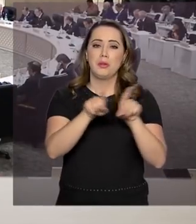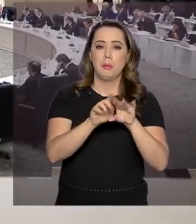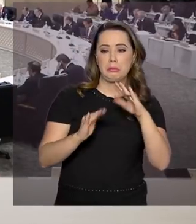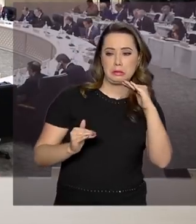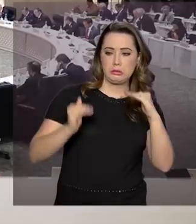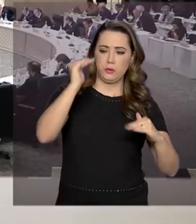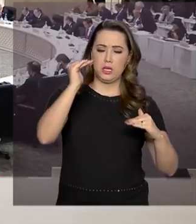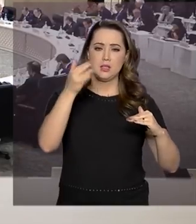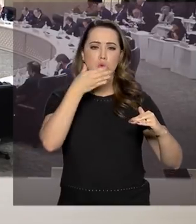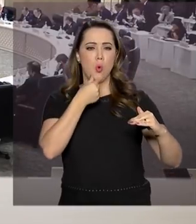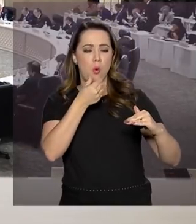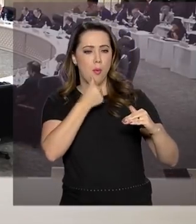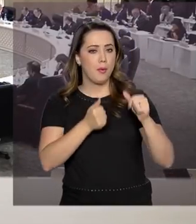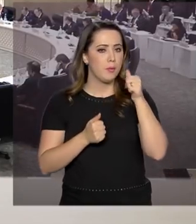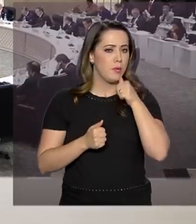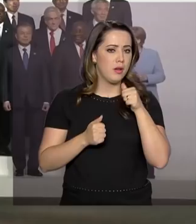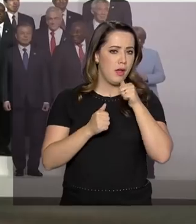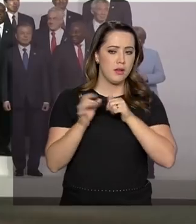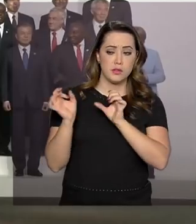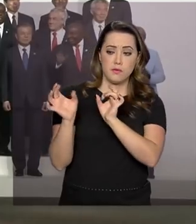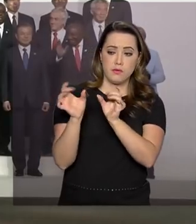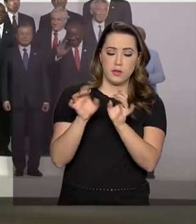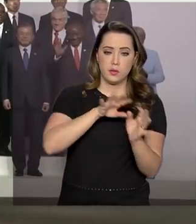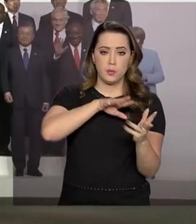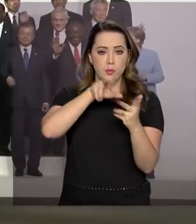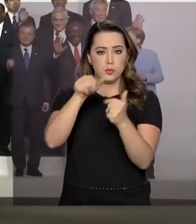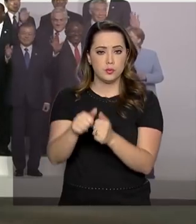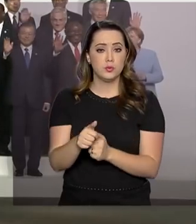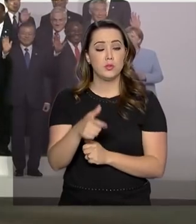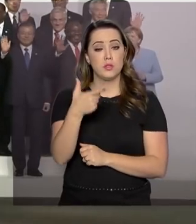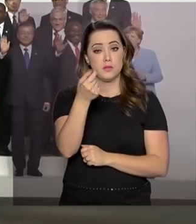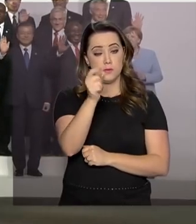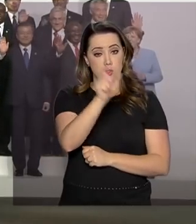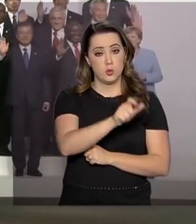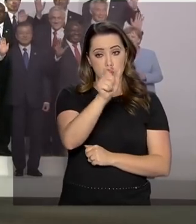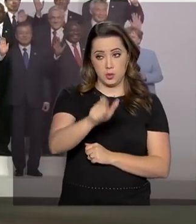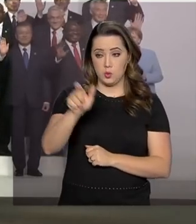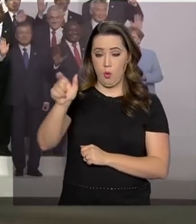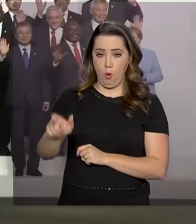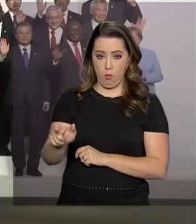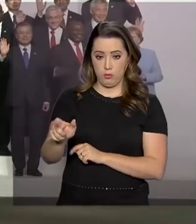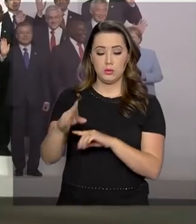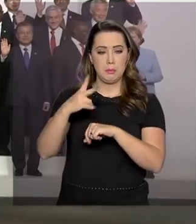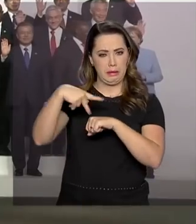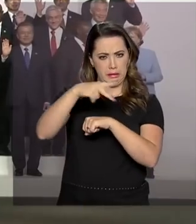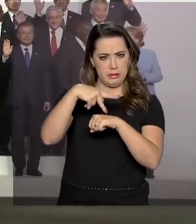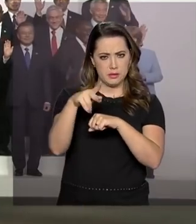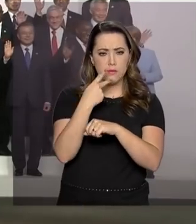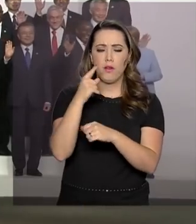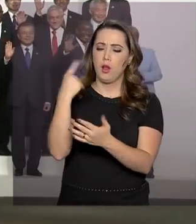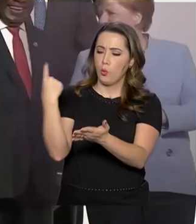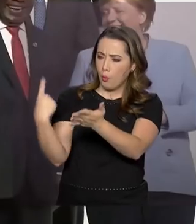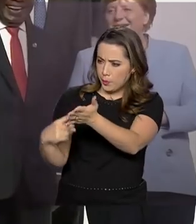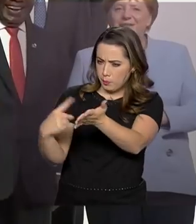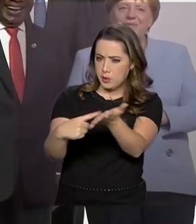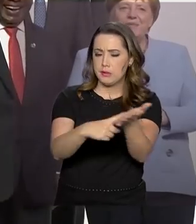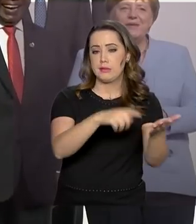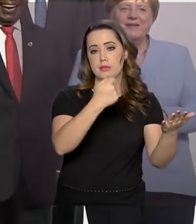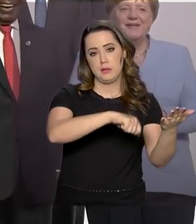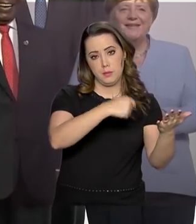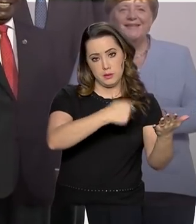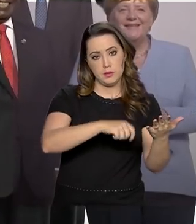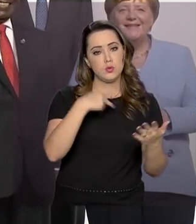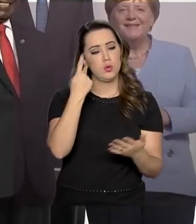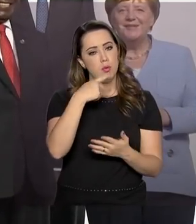gênero, comércio internacional. Os 20 participantes confirmaram a necessidade de uma política comercial